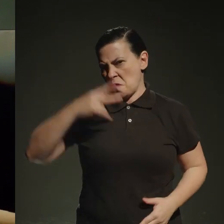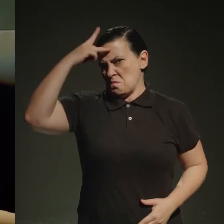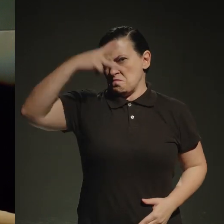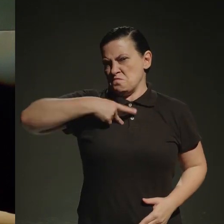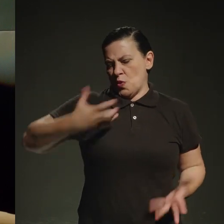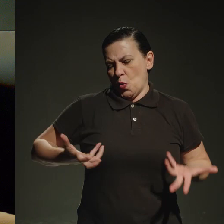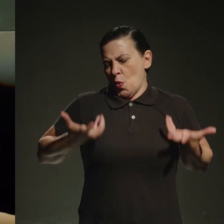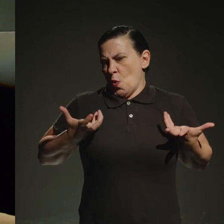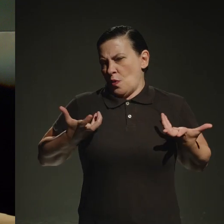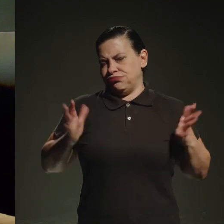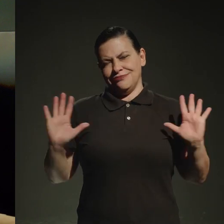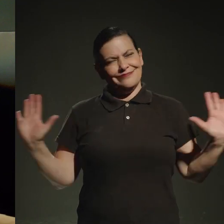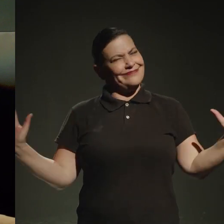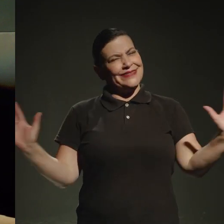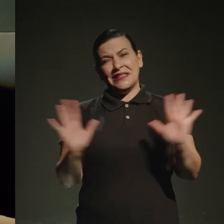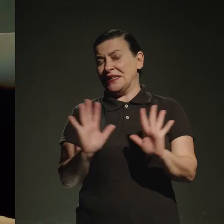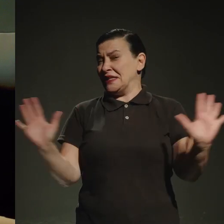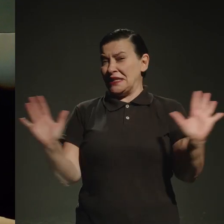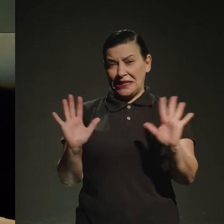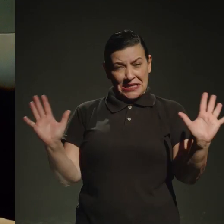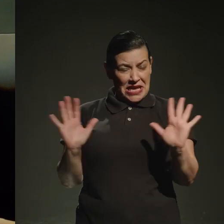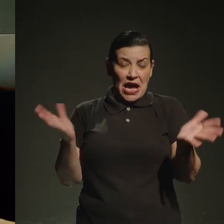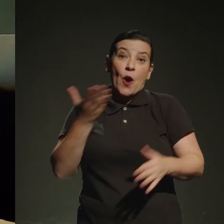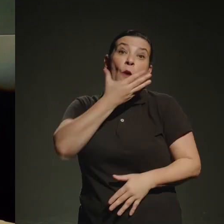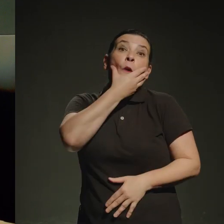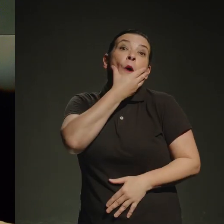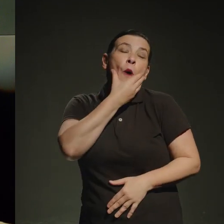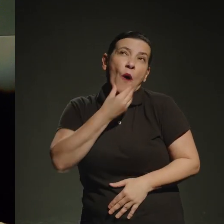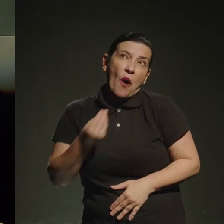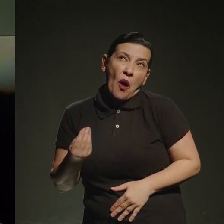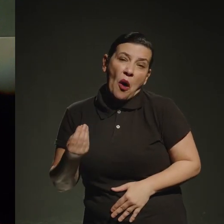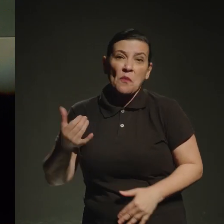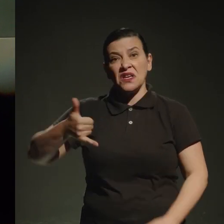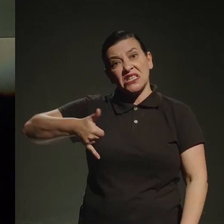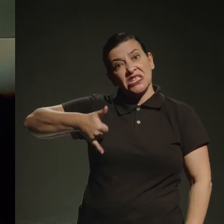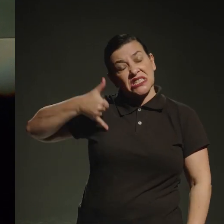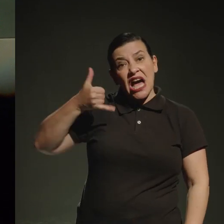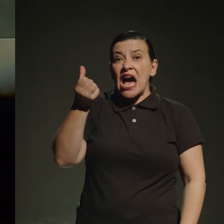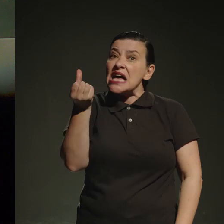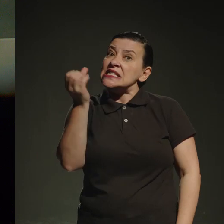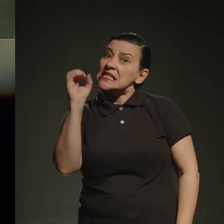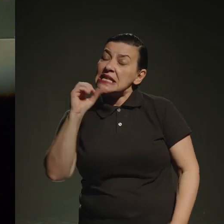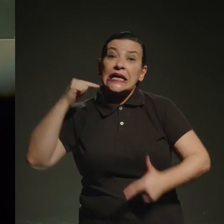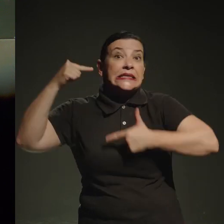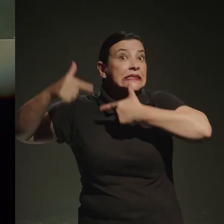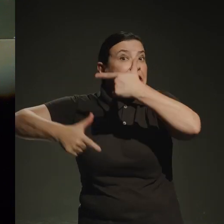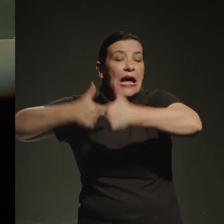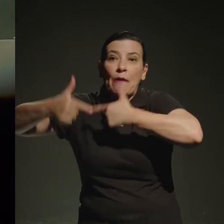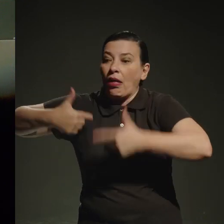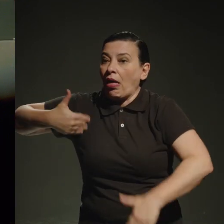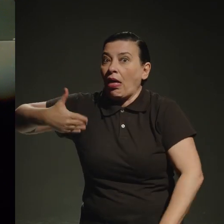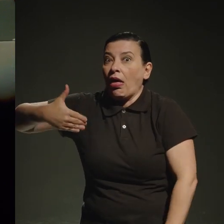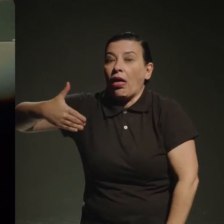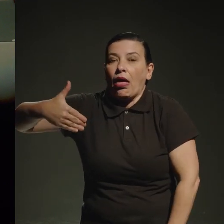nada. Nada de real, eu quero dizer. Um homem desses pode apenas ficar lembrando, mastigando,